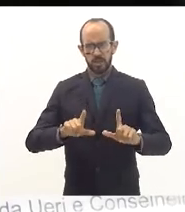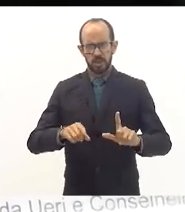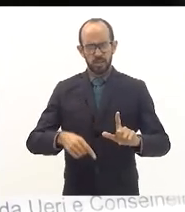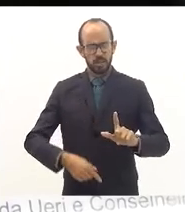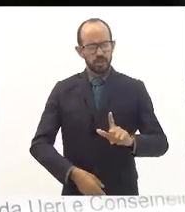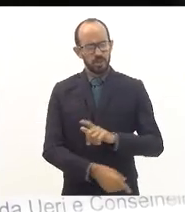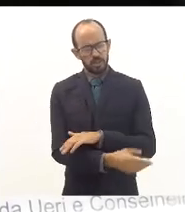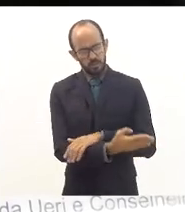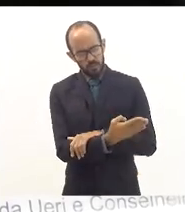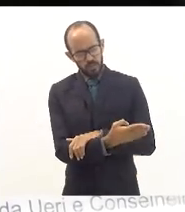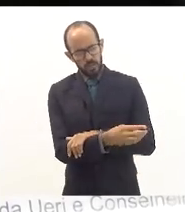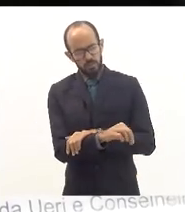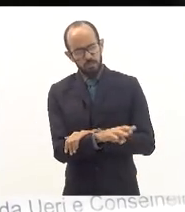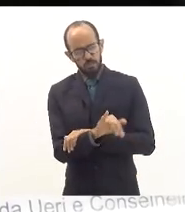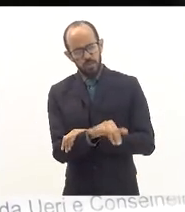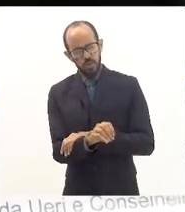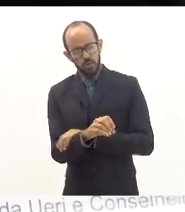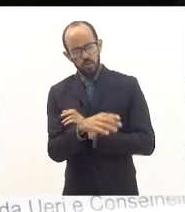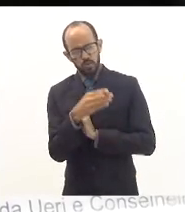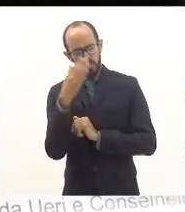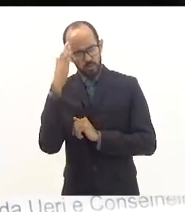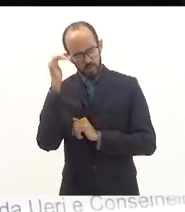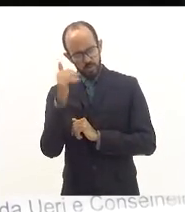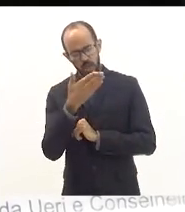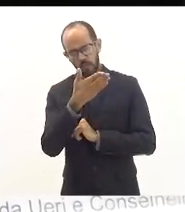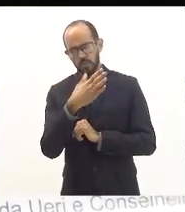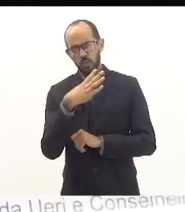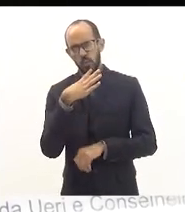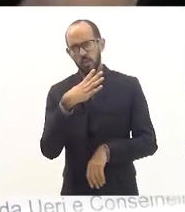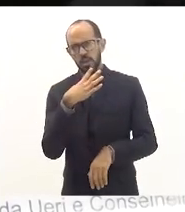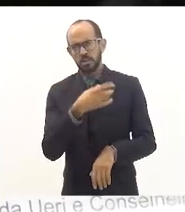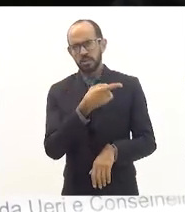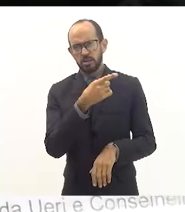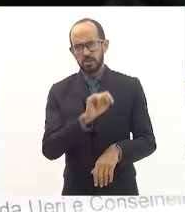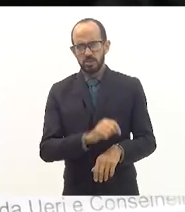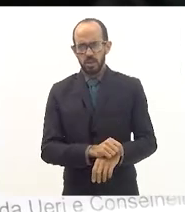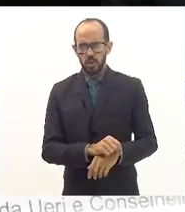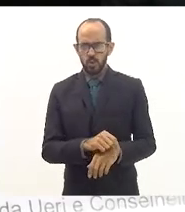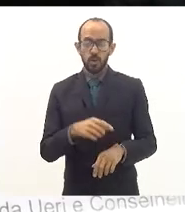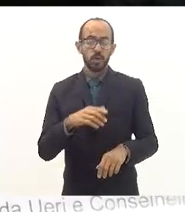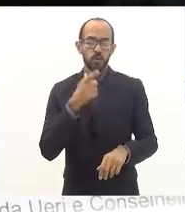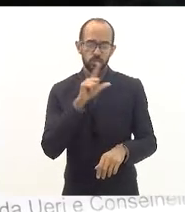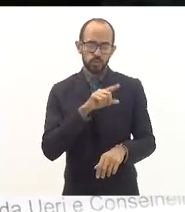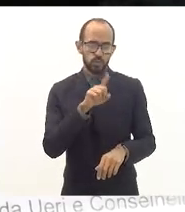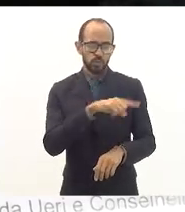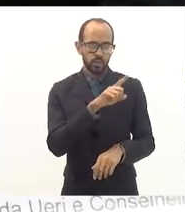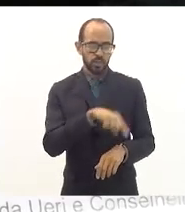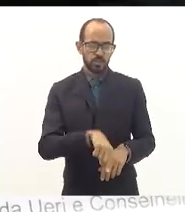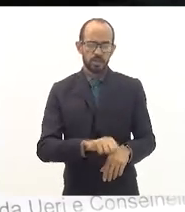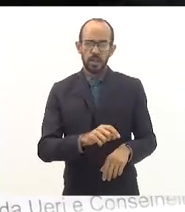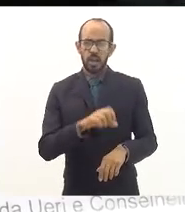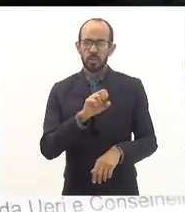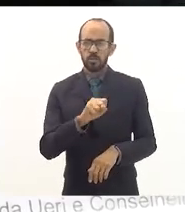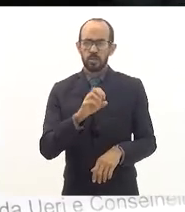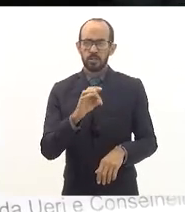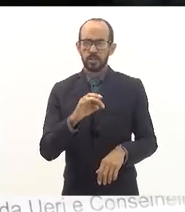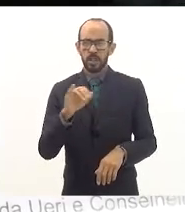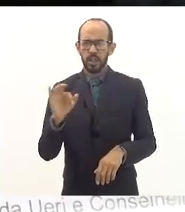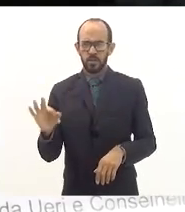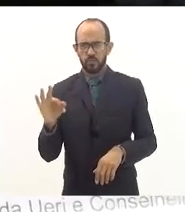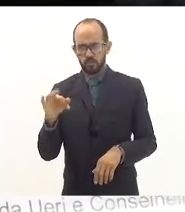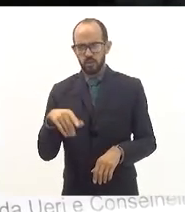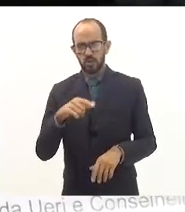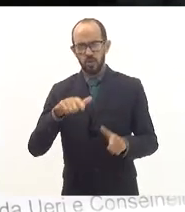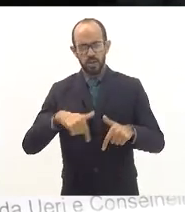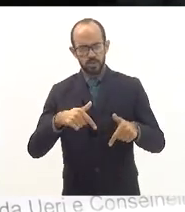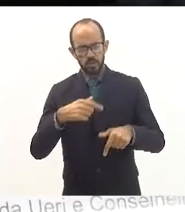teve aí o privilégio histórico de revogar no Supremo Tribunal Federal por sua